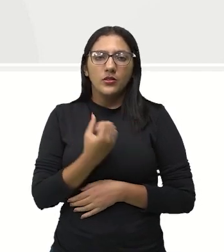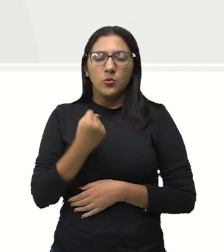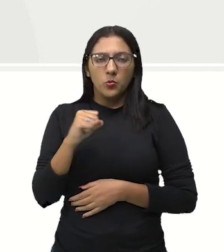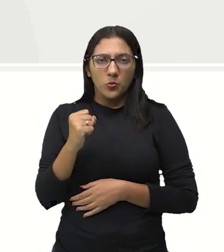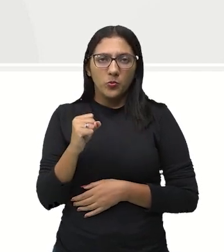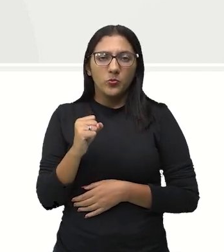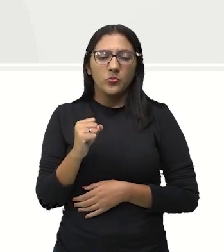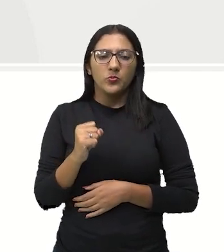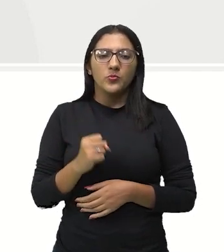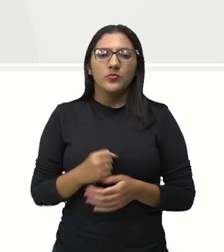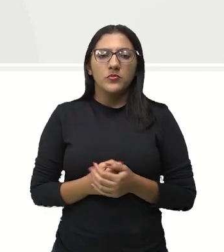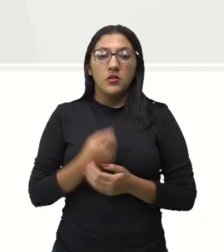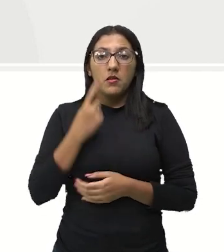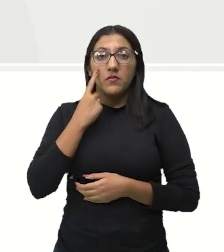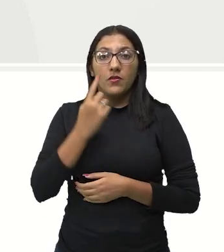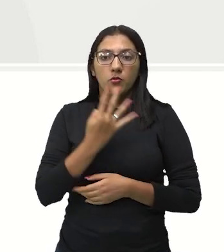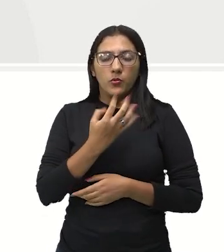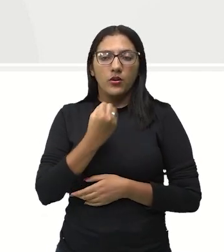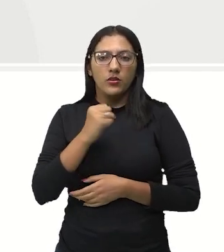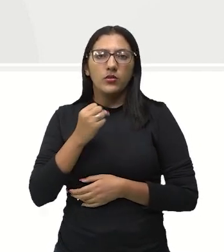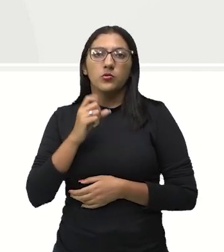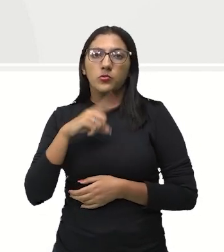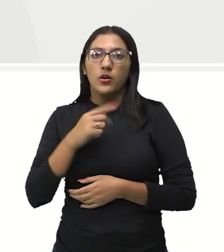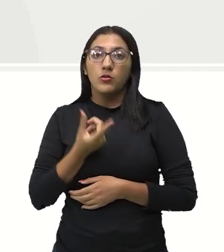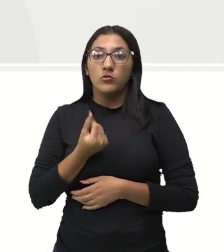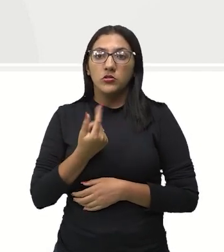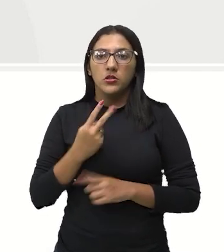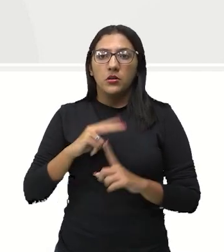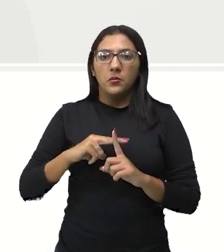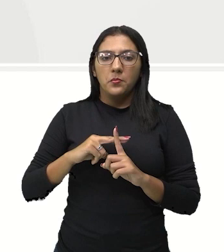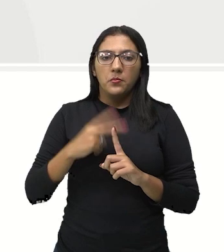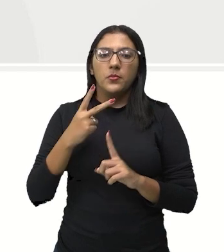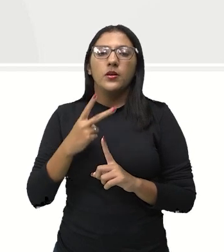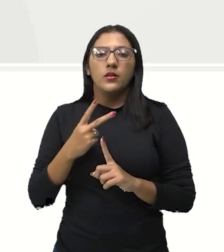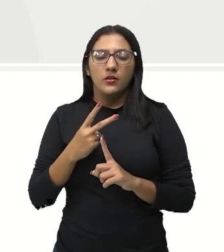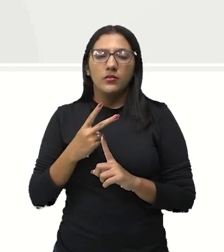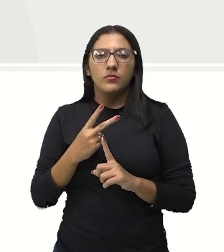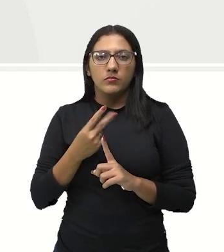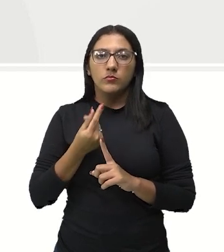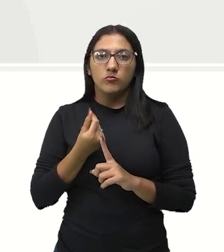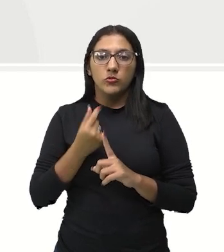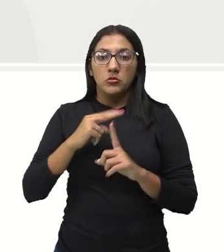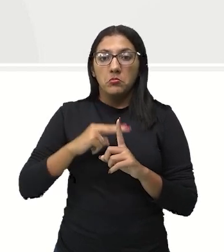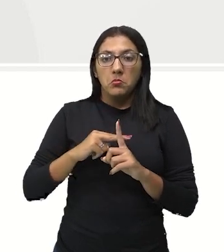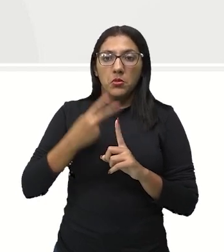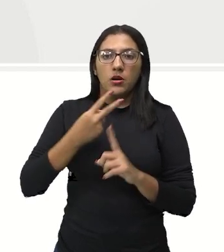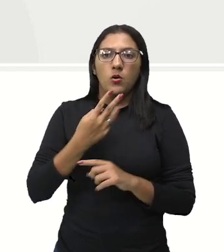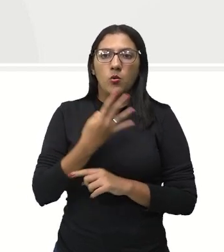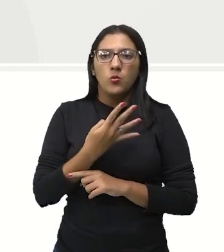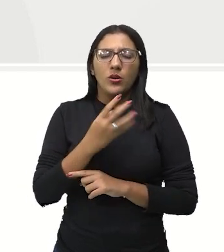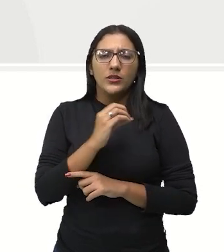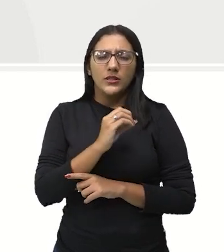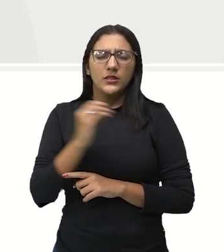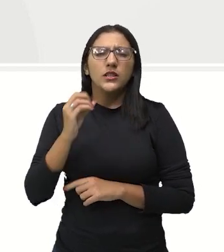48. Isso aqui, pessoal, é o valor do acréscimo, tá legal? Quanto vai ser acrescido